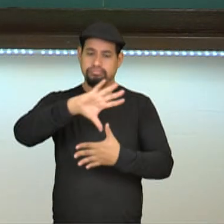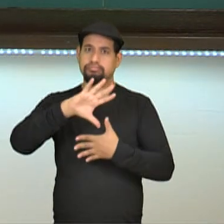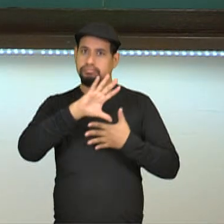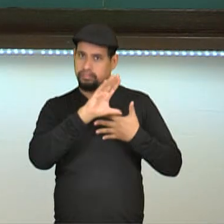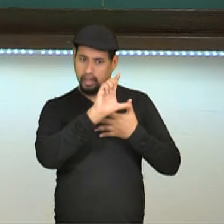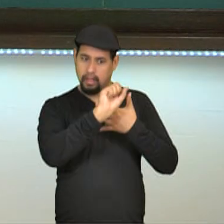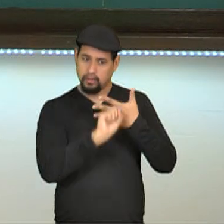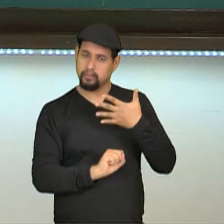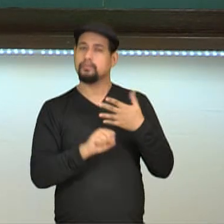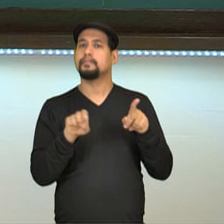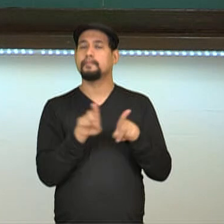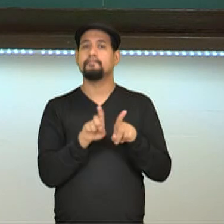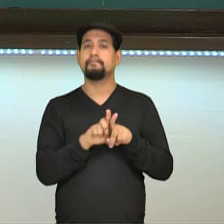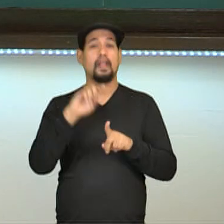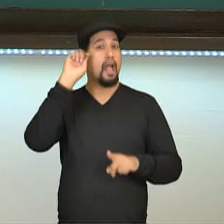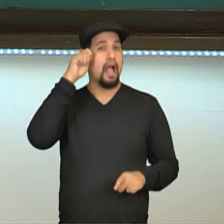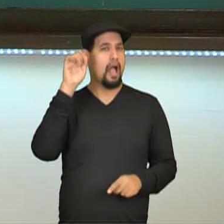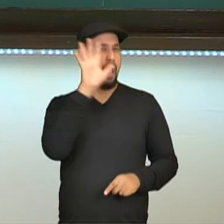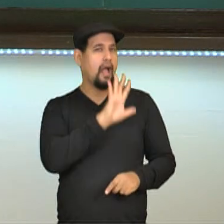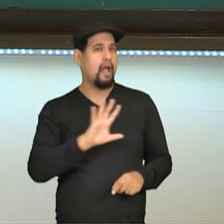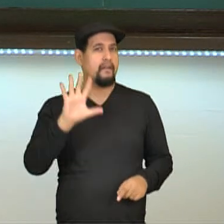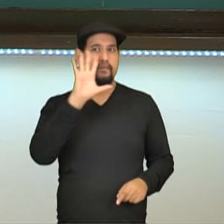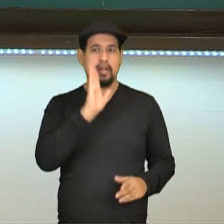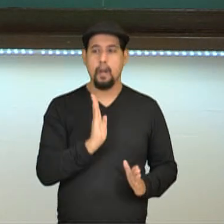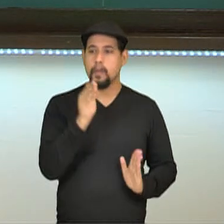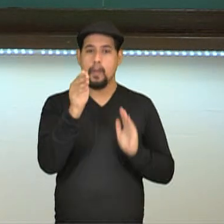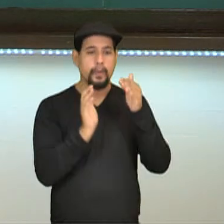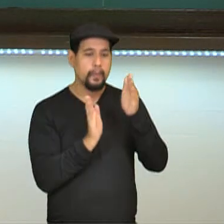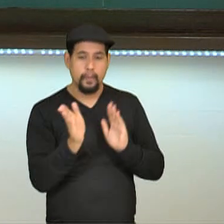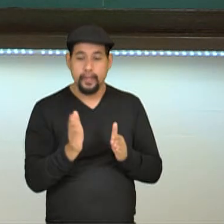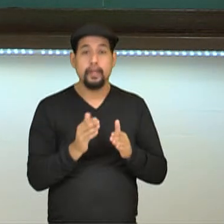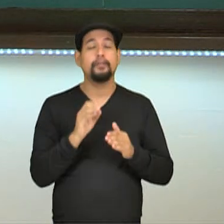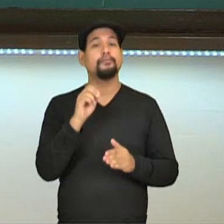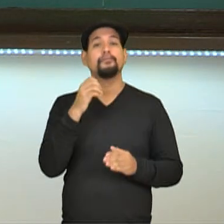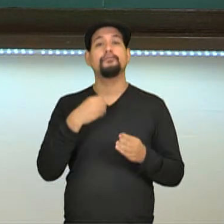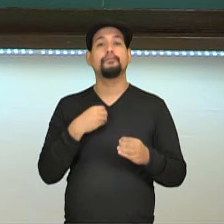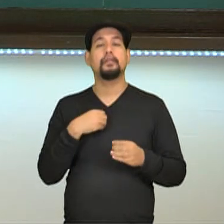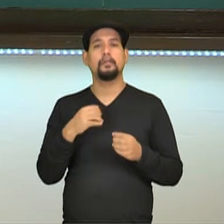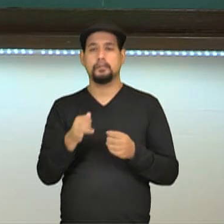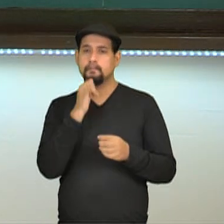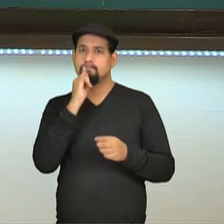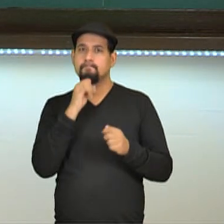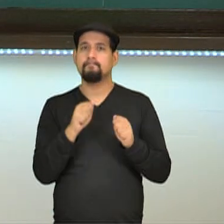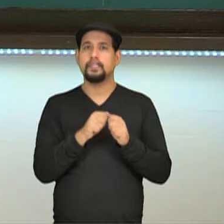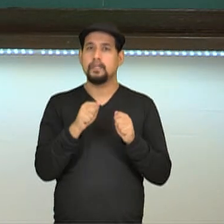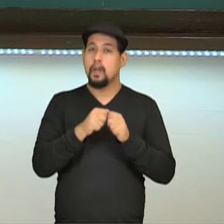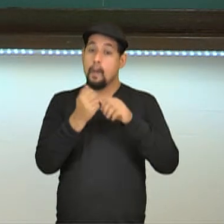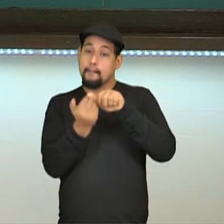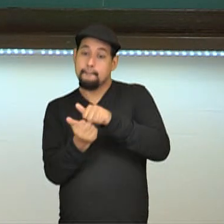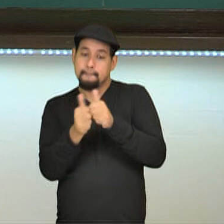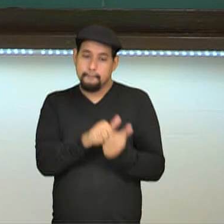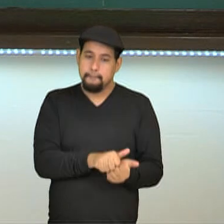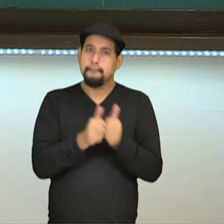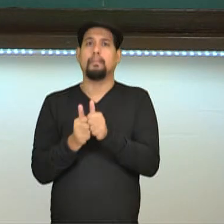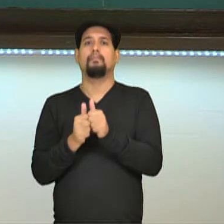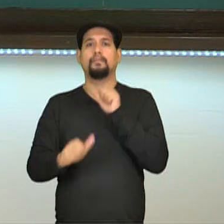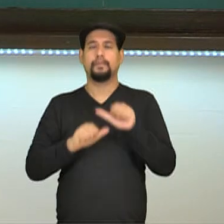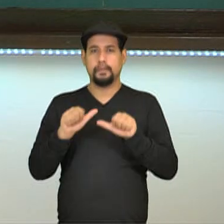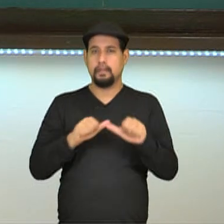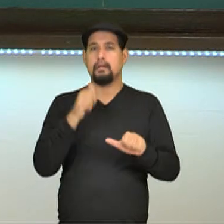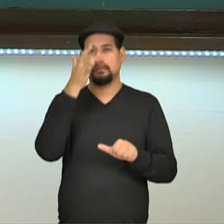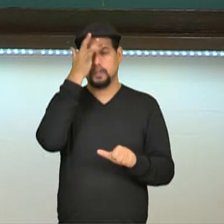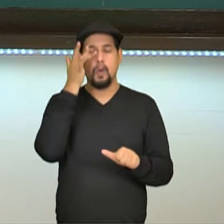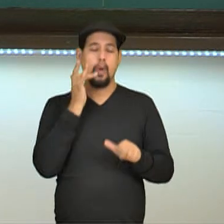né? E era a forma de converter os nativos, os povos nativos dessas regiões.